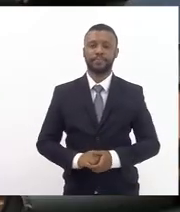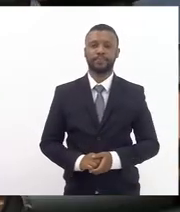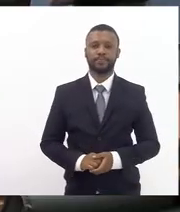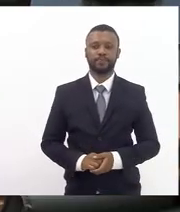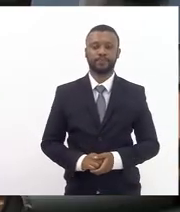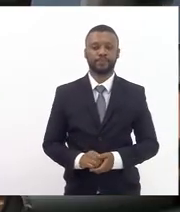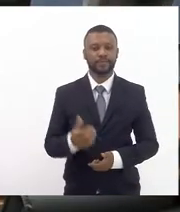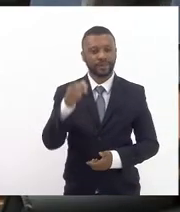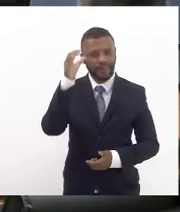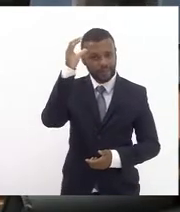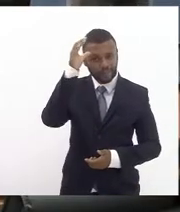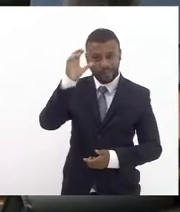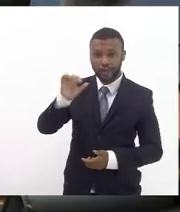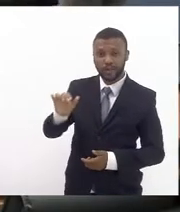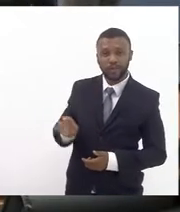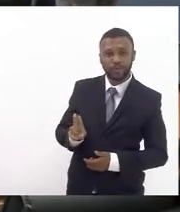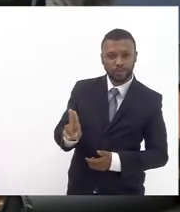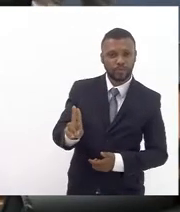Tia Ju.